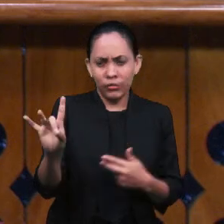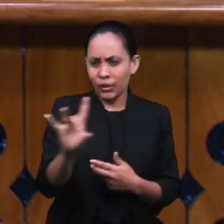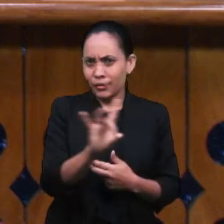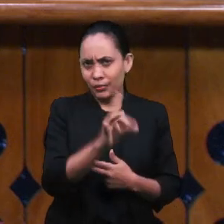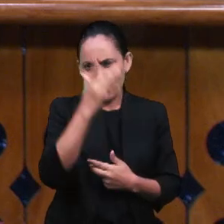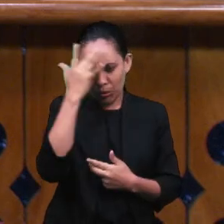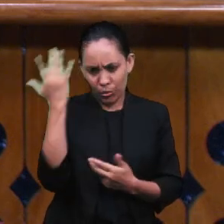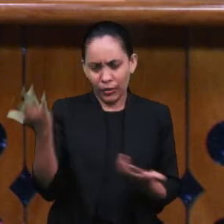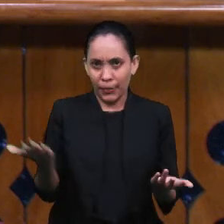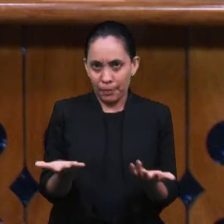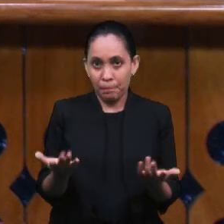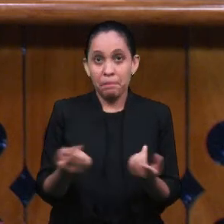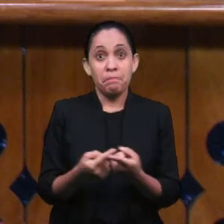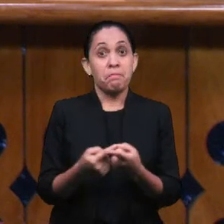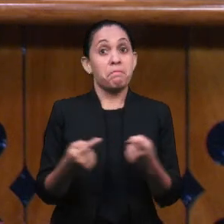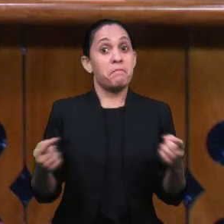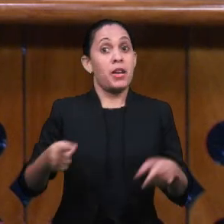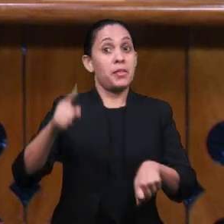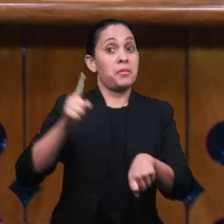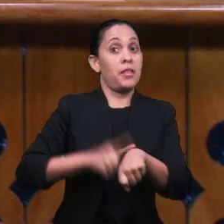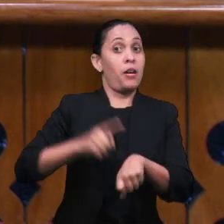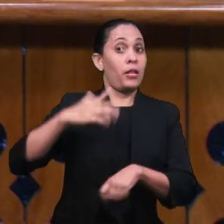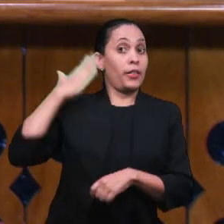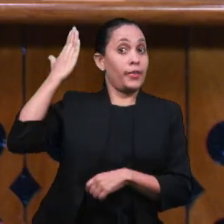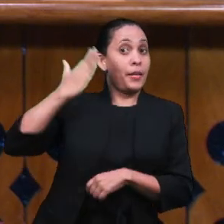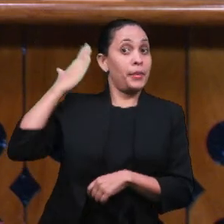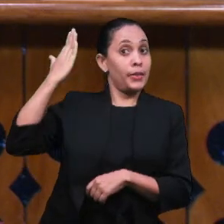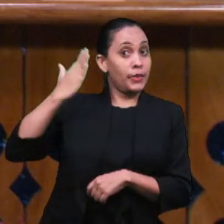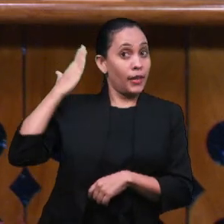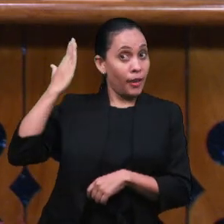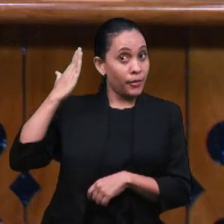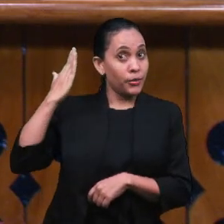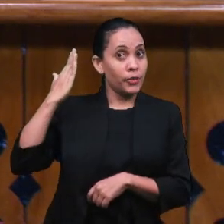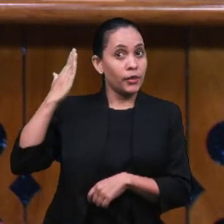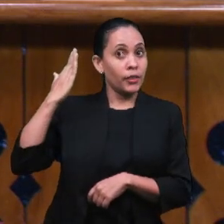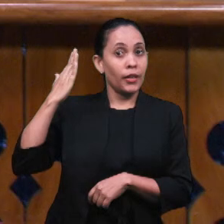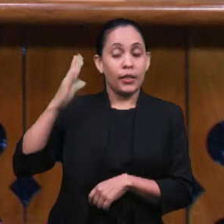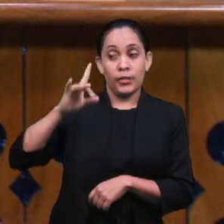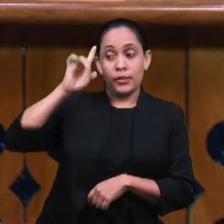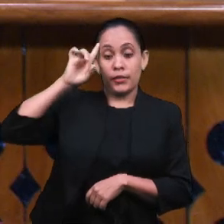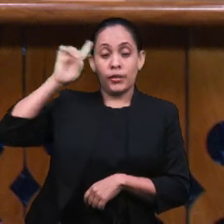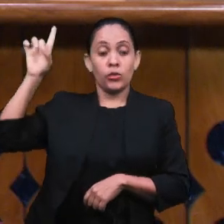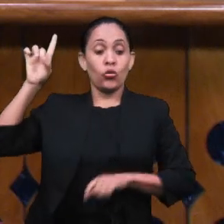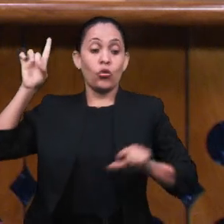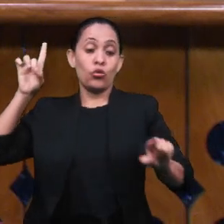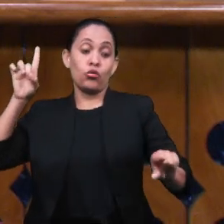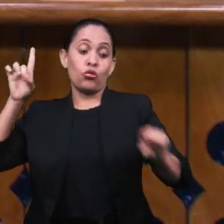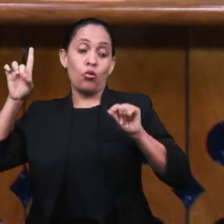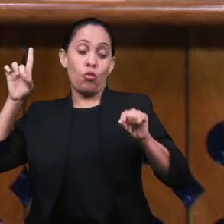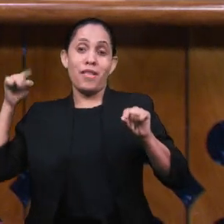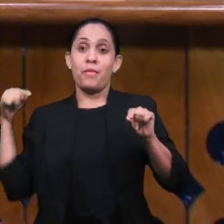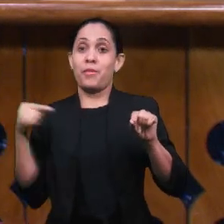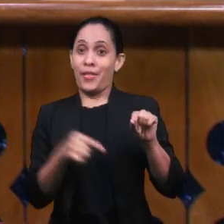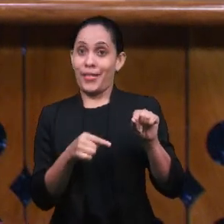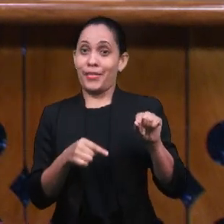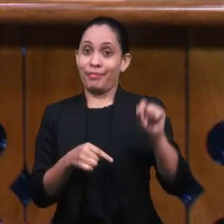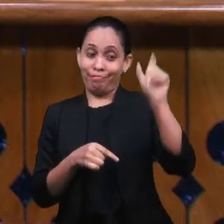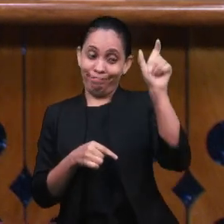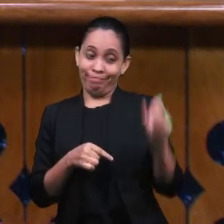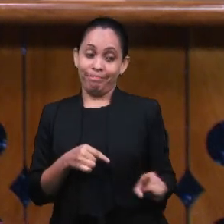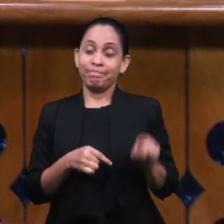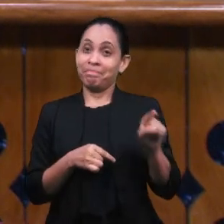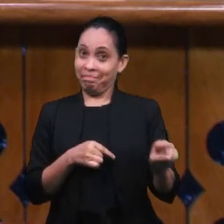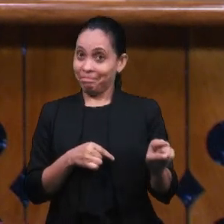mensagem, foi ele que foi escolhido para a mensagem. O que é que Deus fez com ele? O que é que Deus fez com